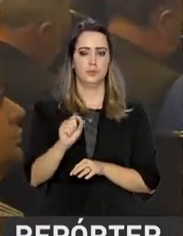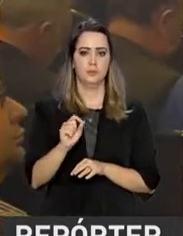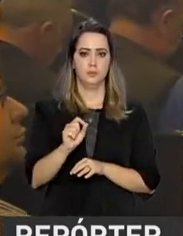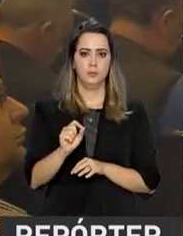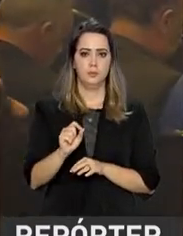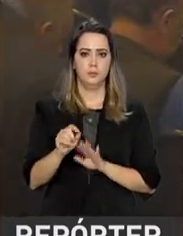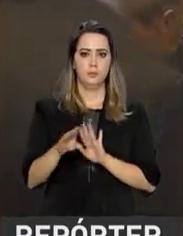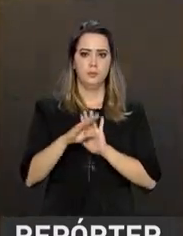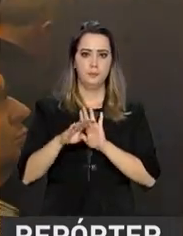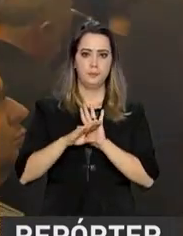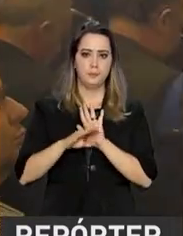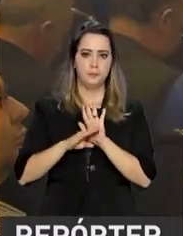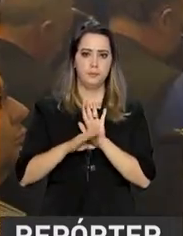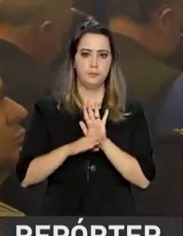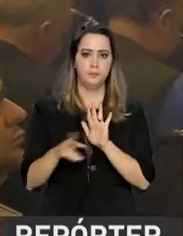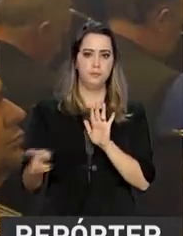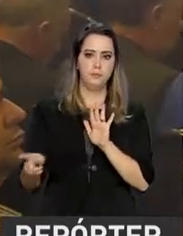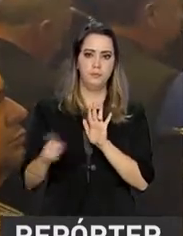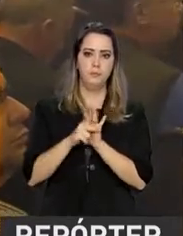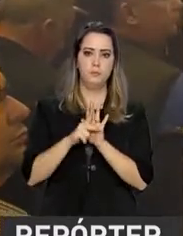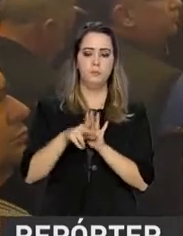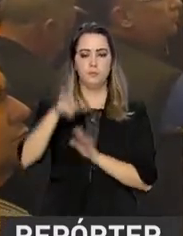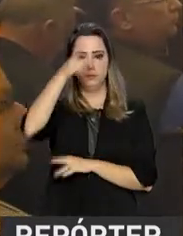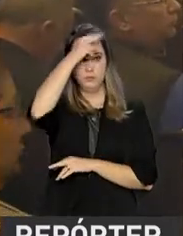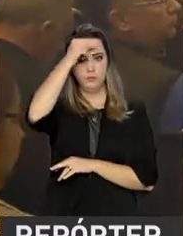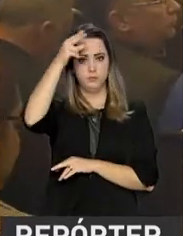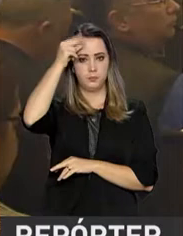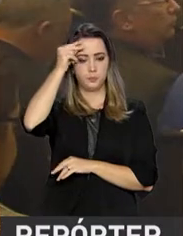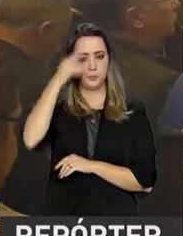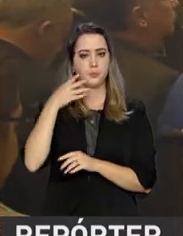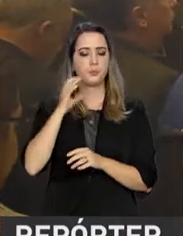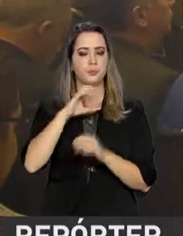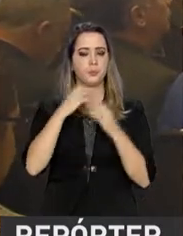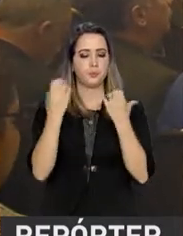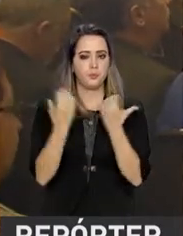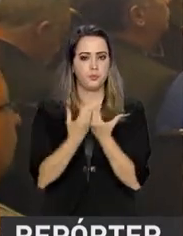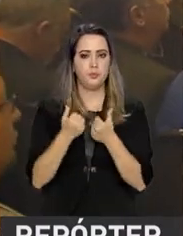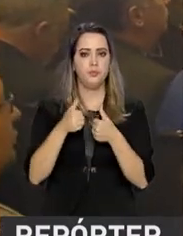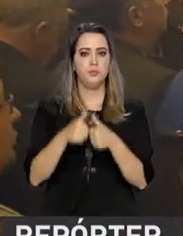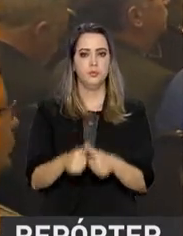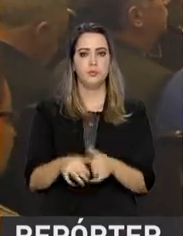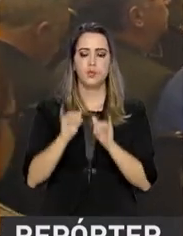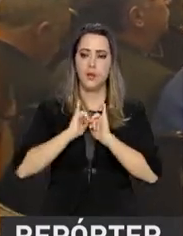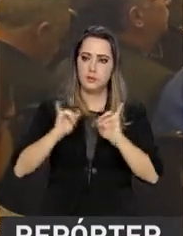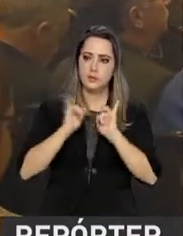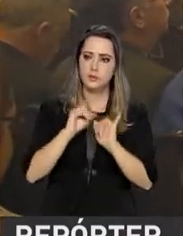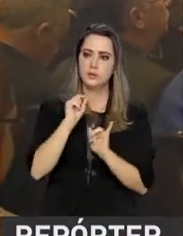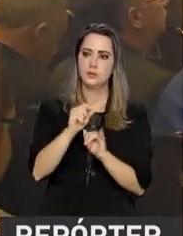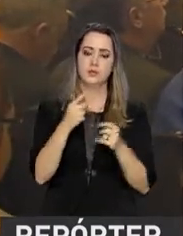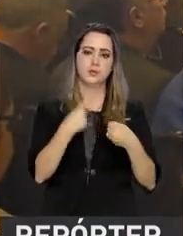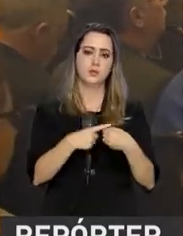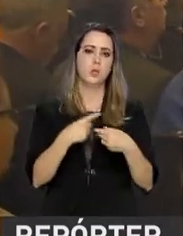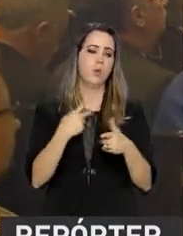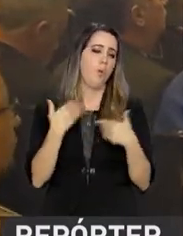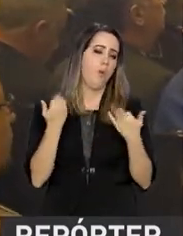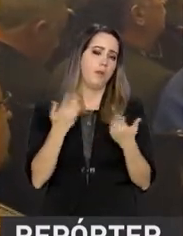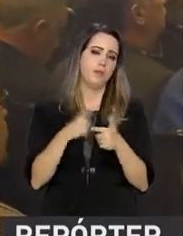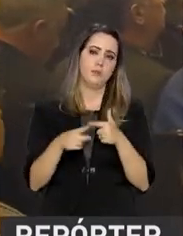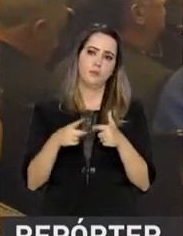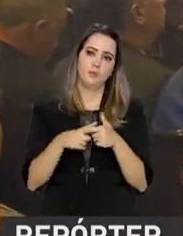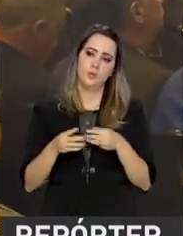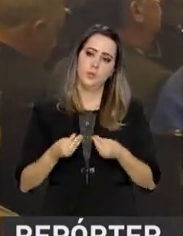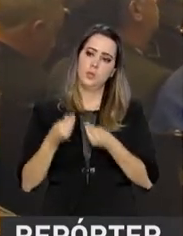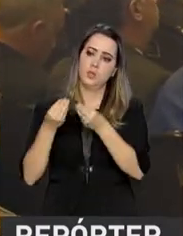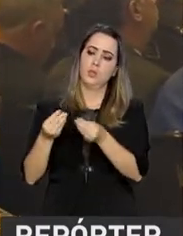um programa da prefeitura para a comunidade estar passando, né, o que está acontecendo na localidade, para estar